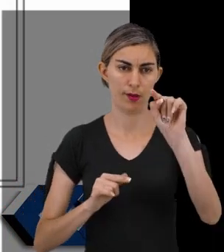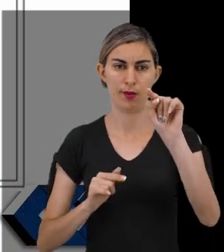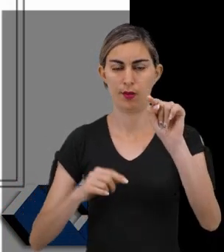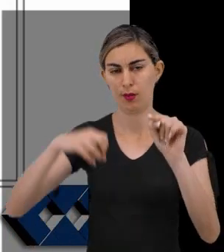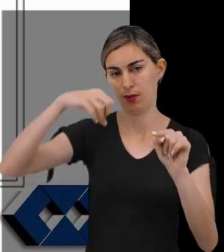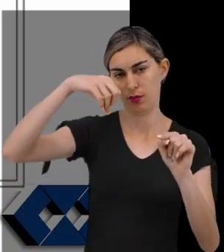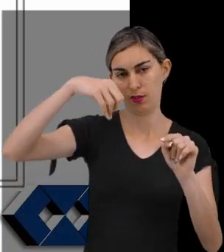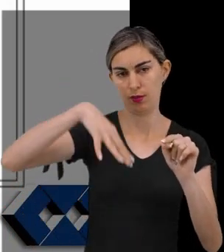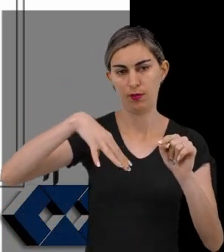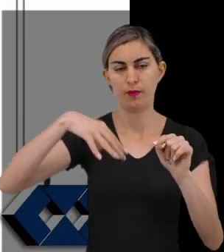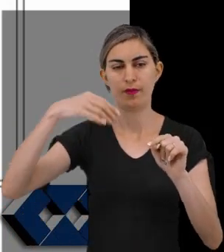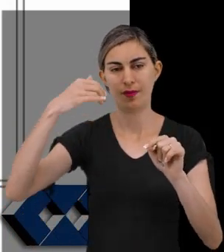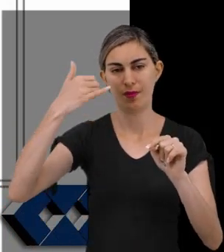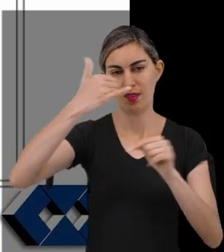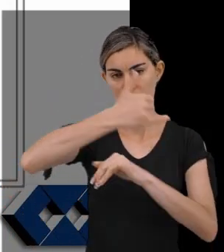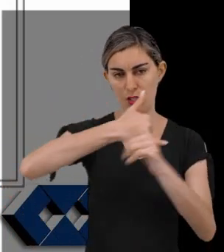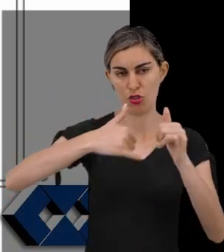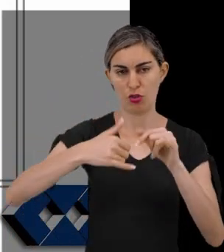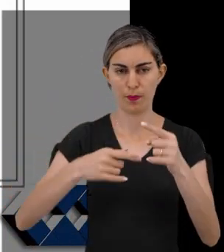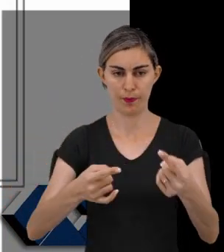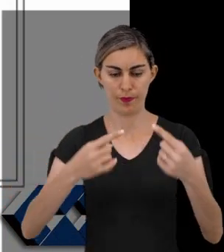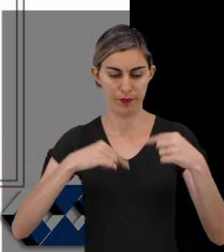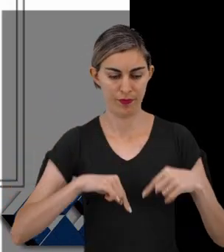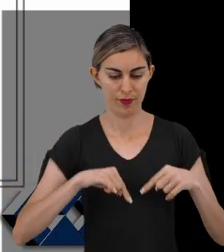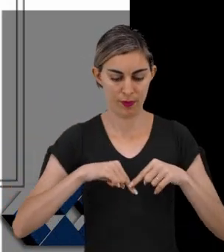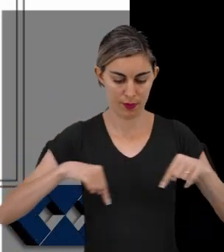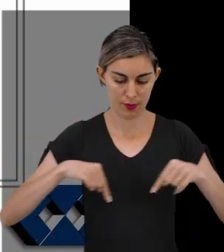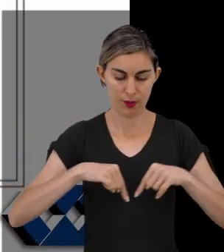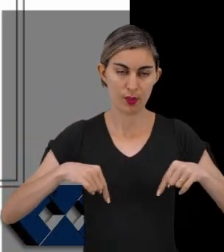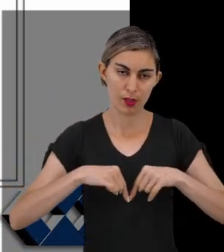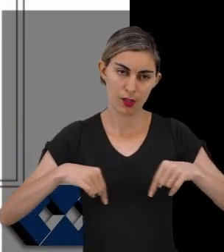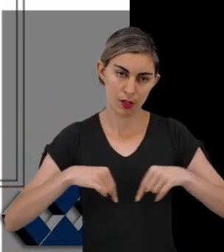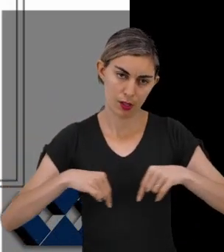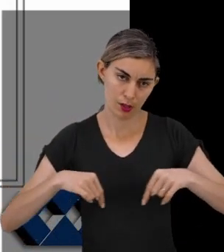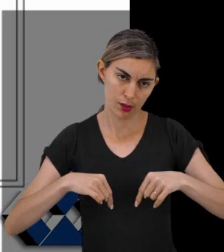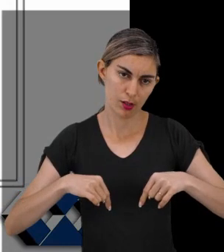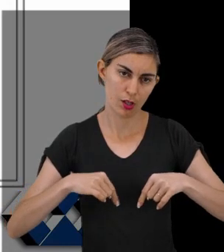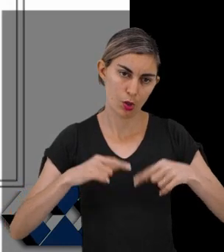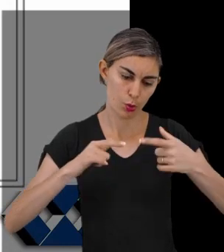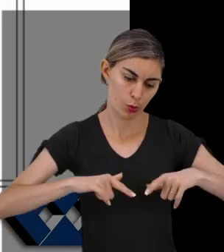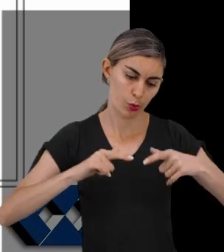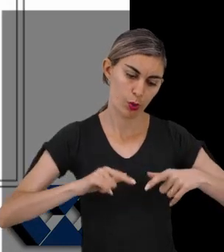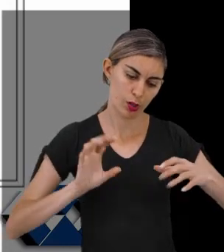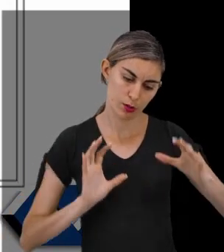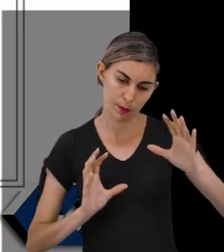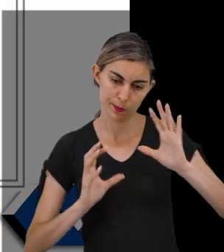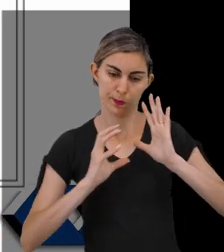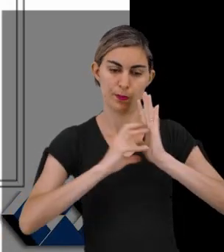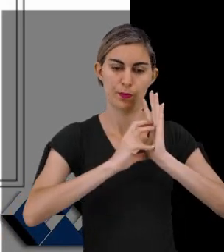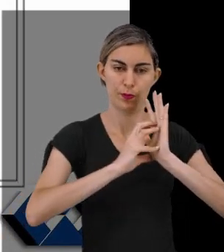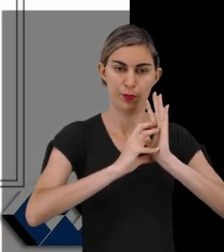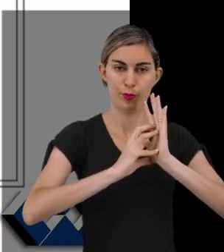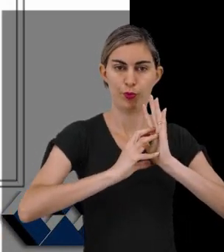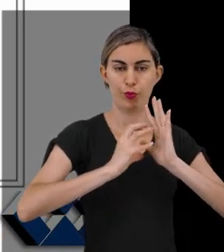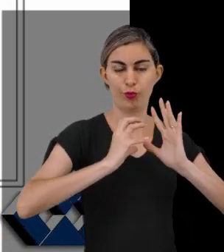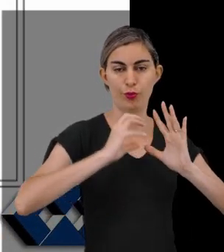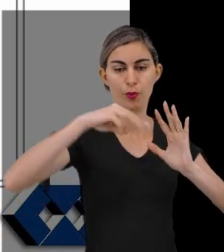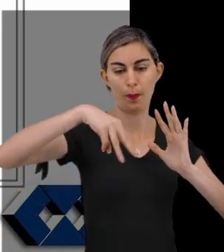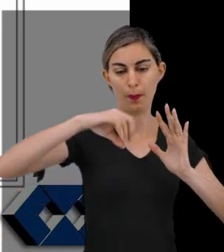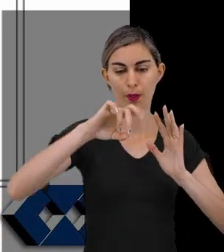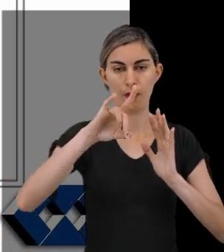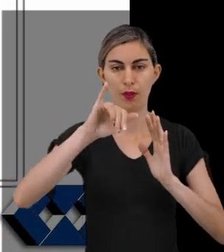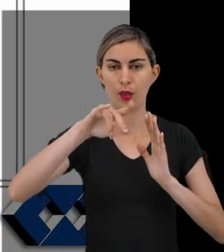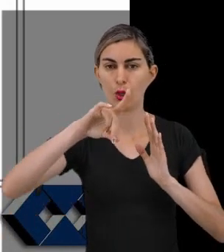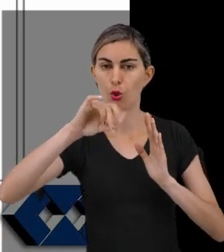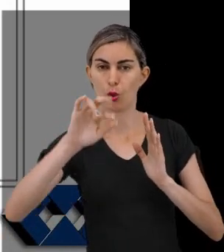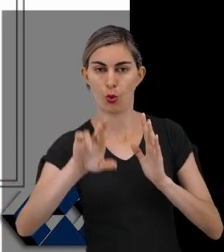tá? Nesse ponto aqui ficaria ali a locação do medidor, né?